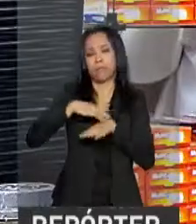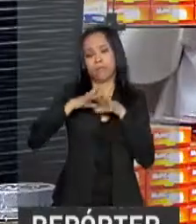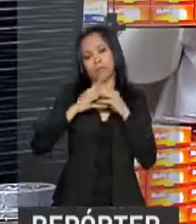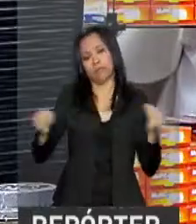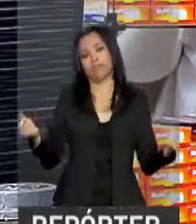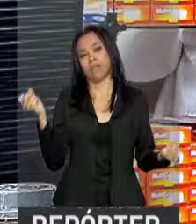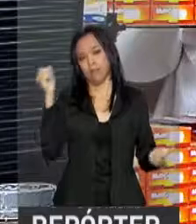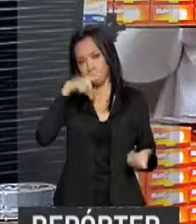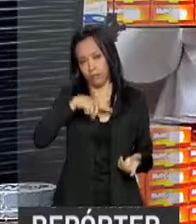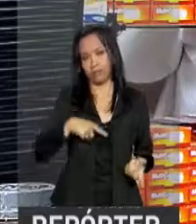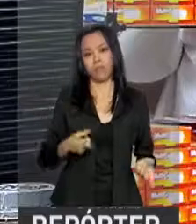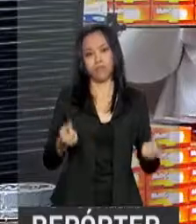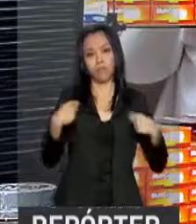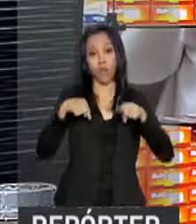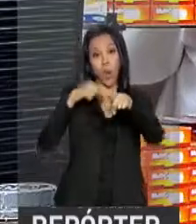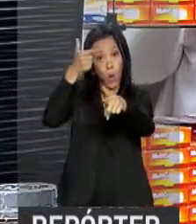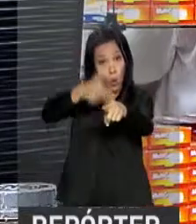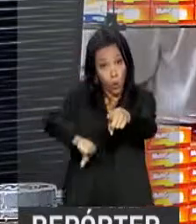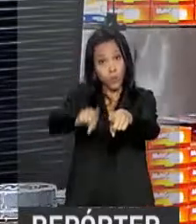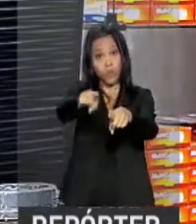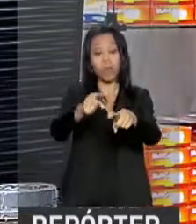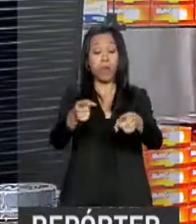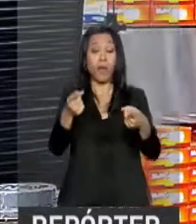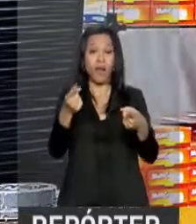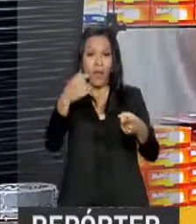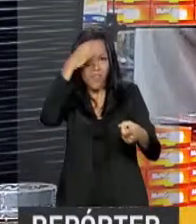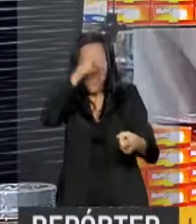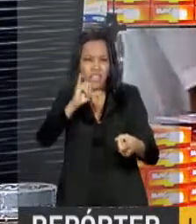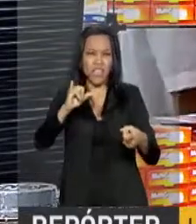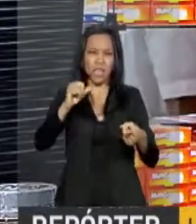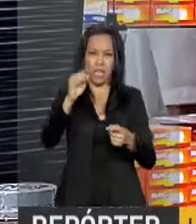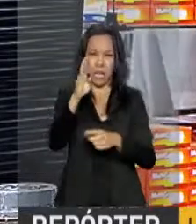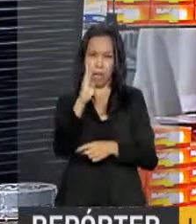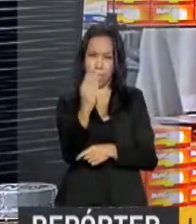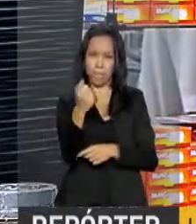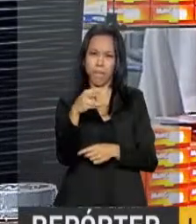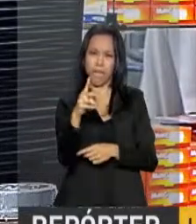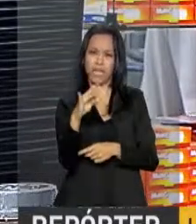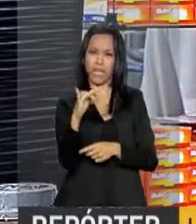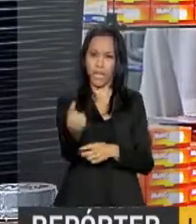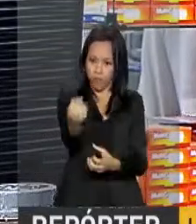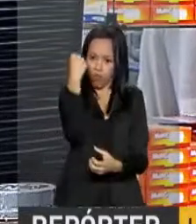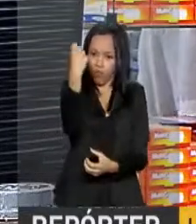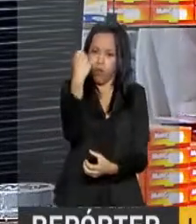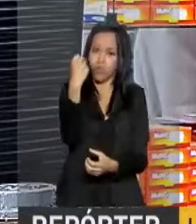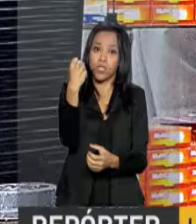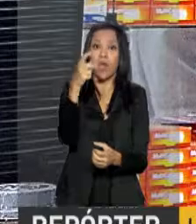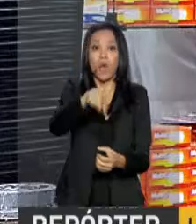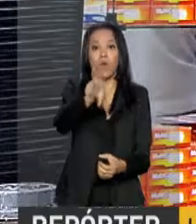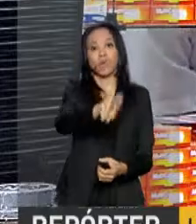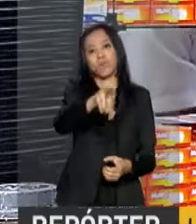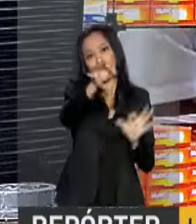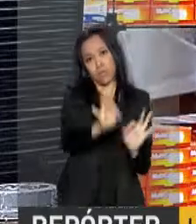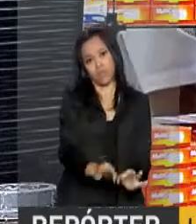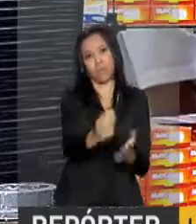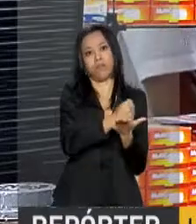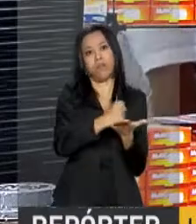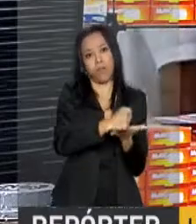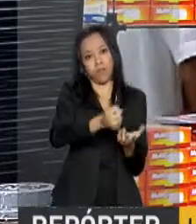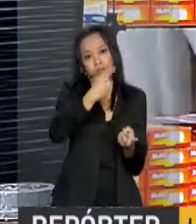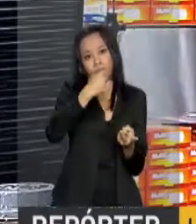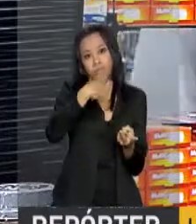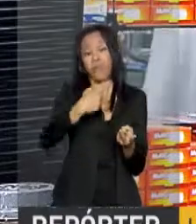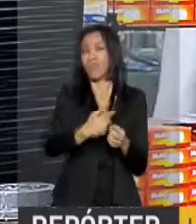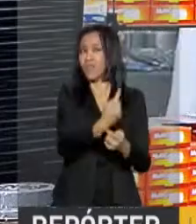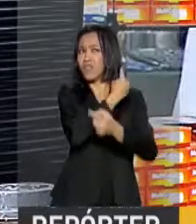outro meio de controlar a evolução das superbactérias é fazendo uso correto dos medicamentos desde 2011 a venda